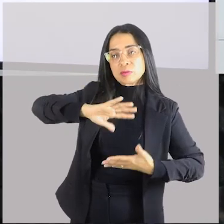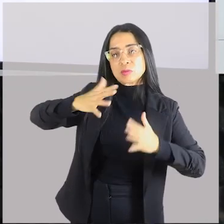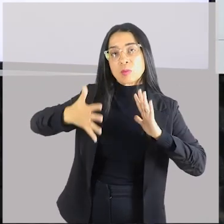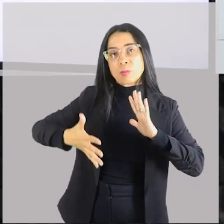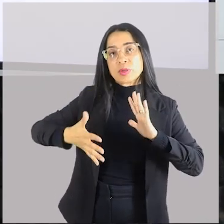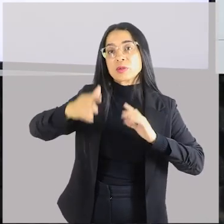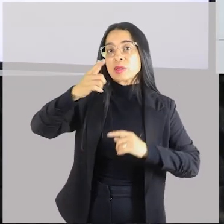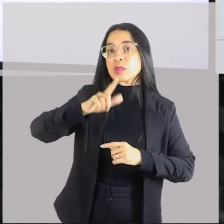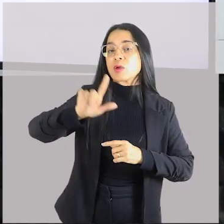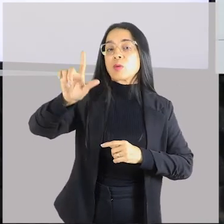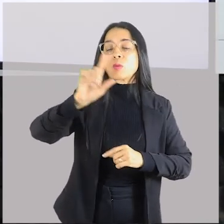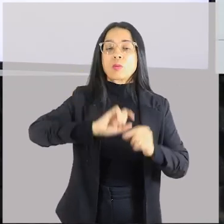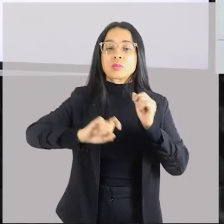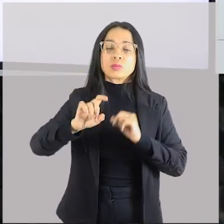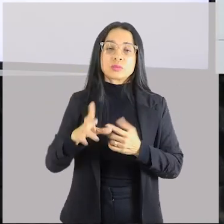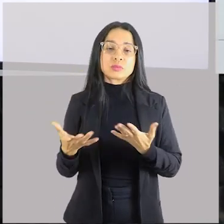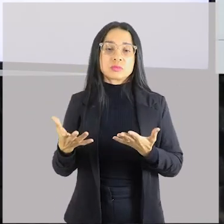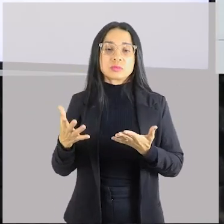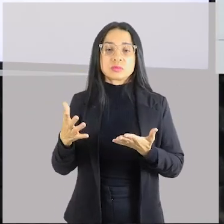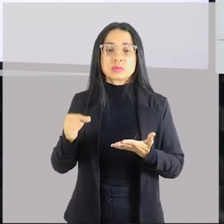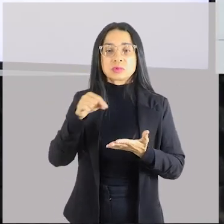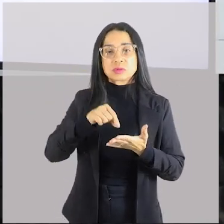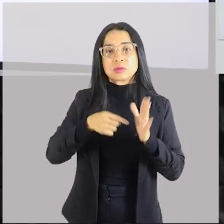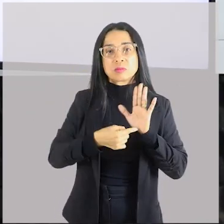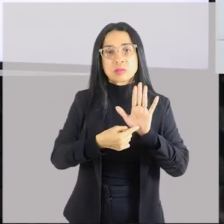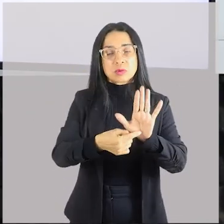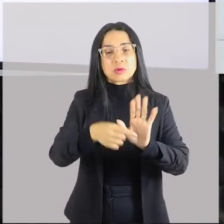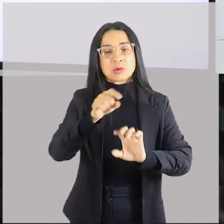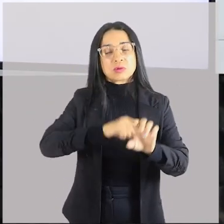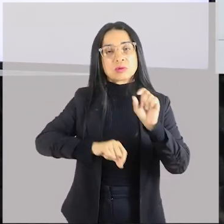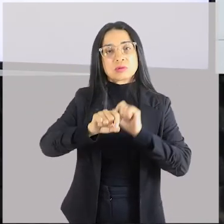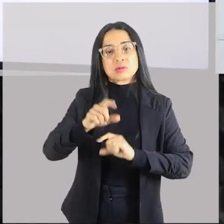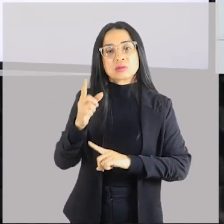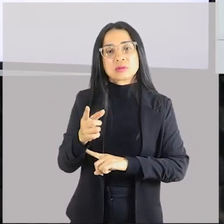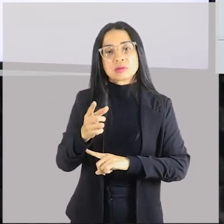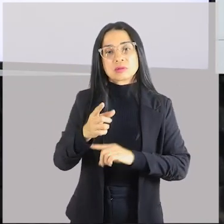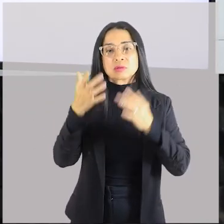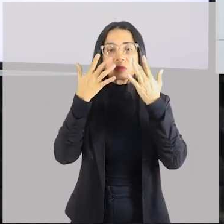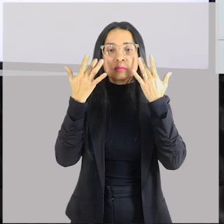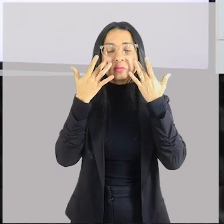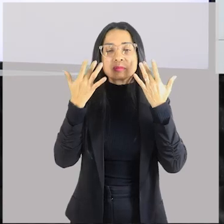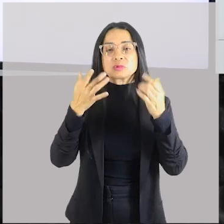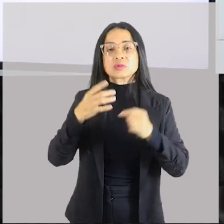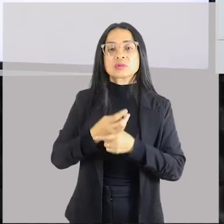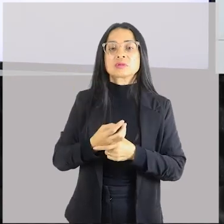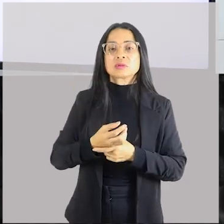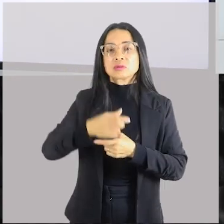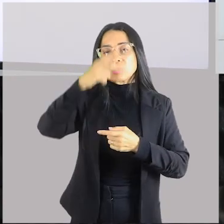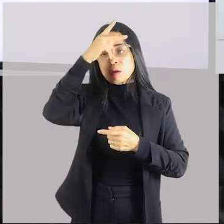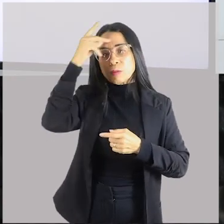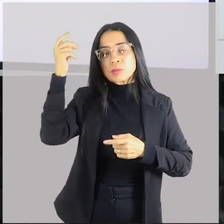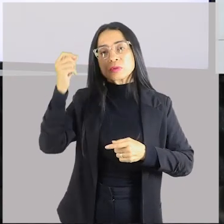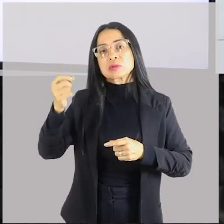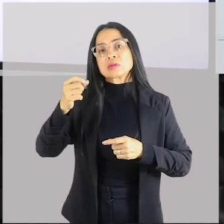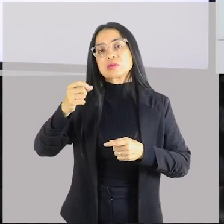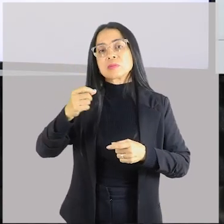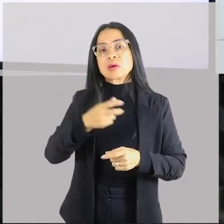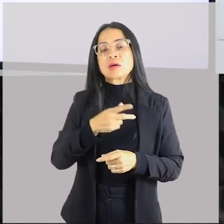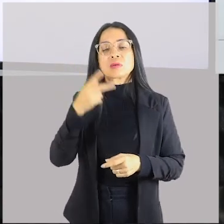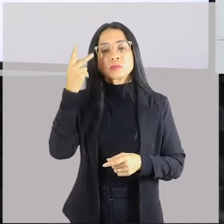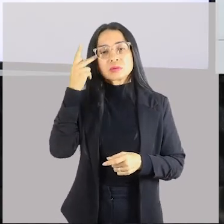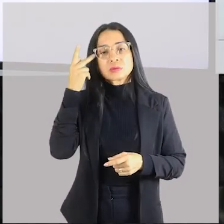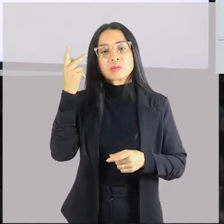expressionismo dadaísmo e colocar em exposição no no Teatro Municipal de São Paulo isso gerou uma